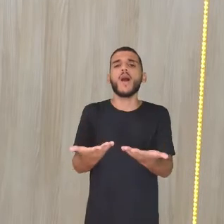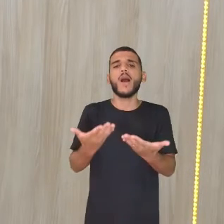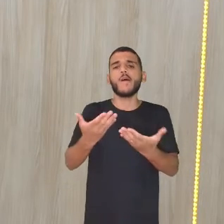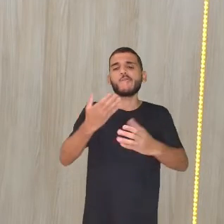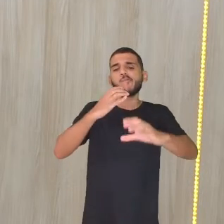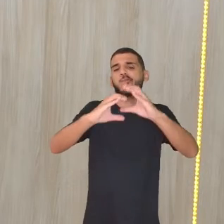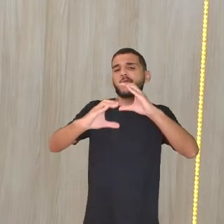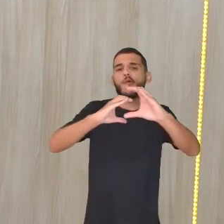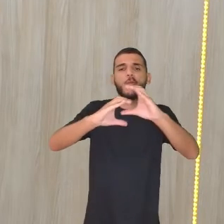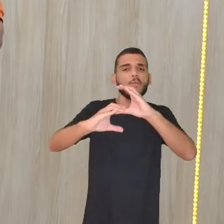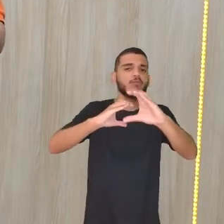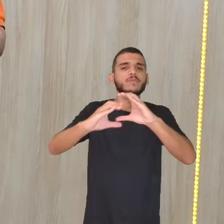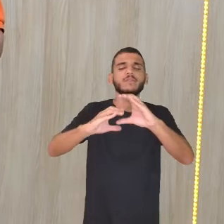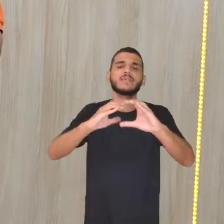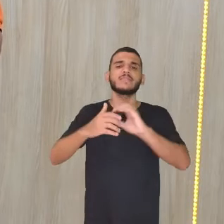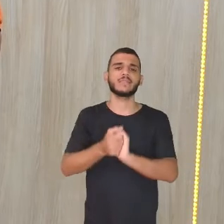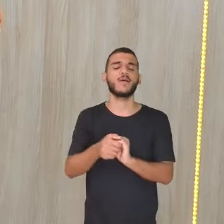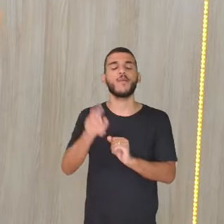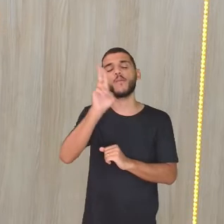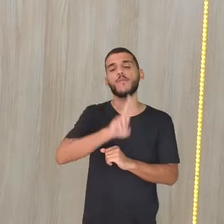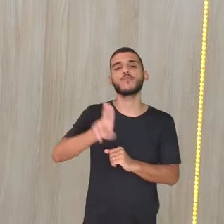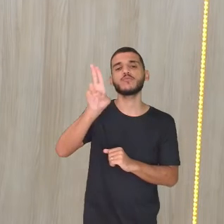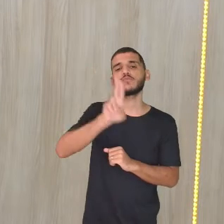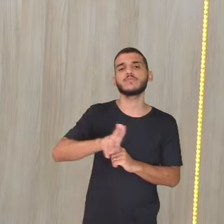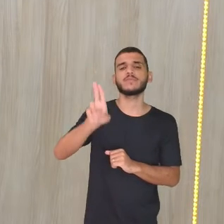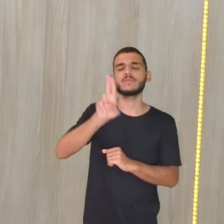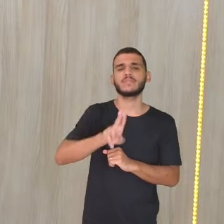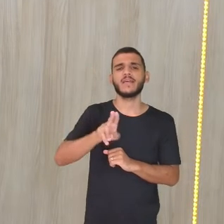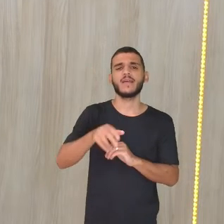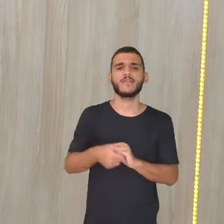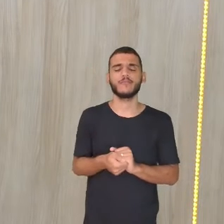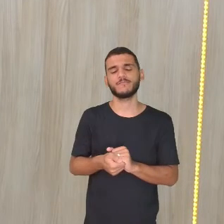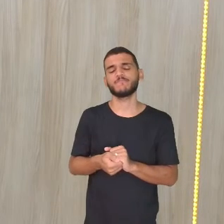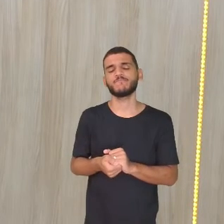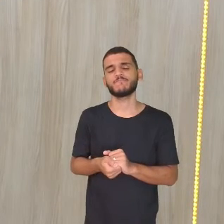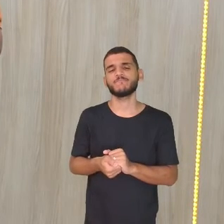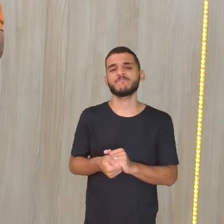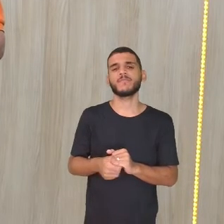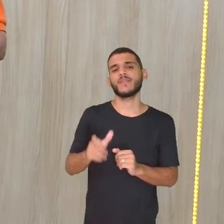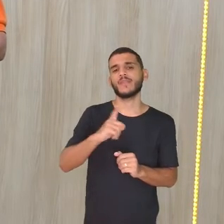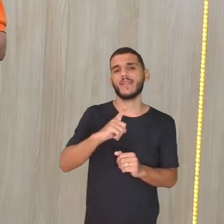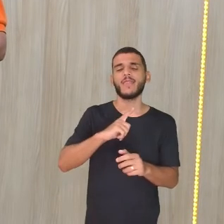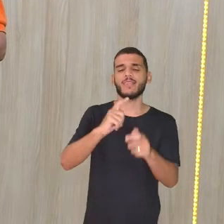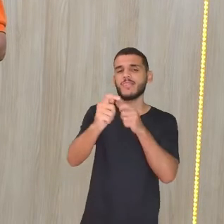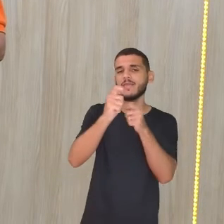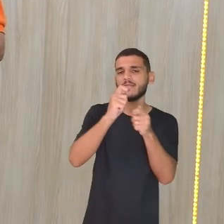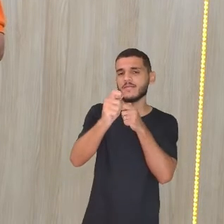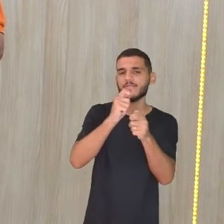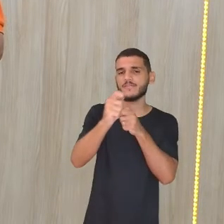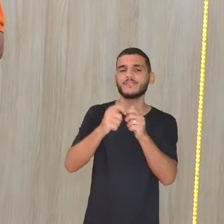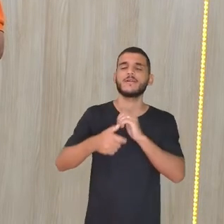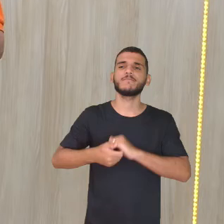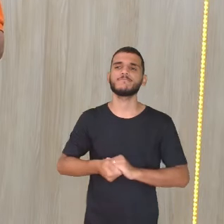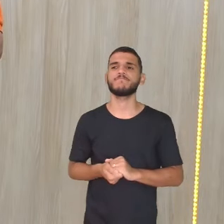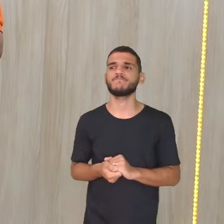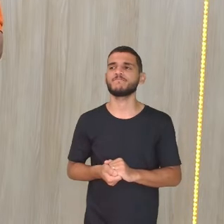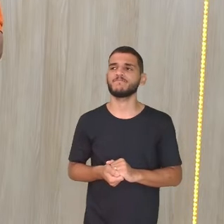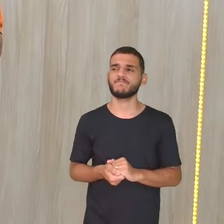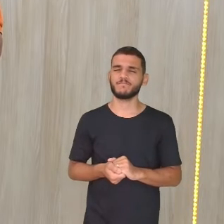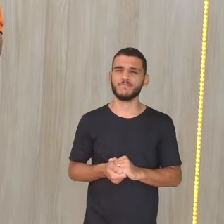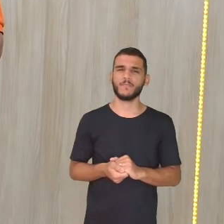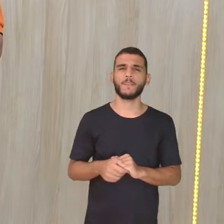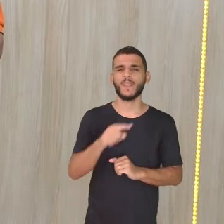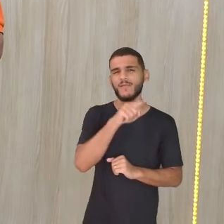comunicação, não é, que estava sendo exposto, que foi feita essa entrevista com o Maurício de Souza? E aí,